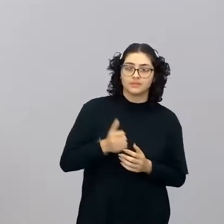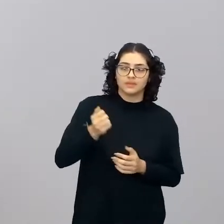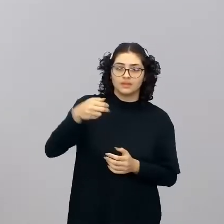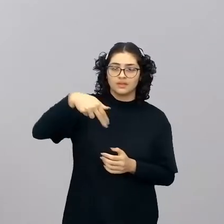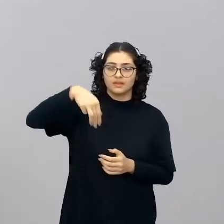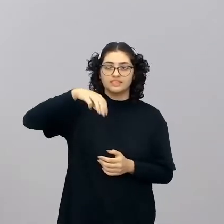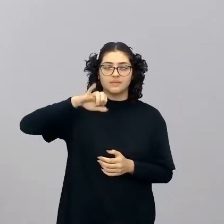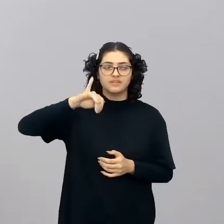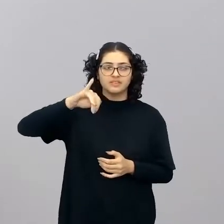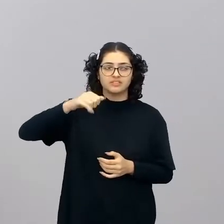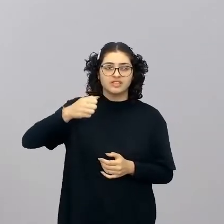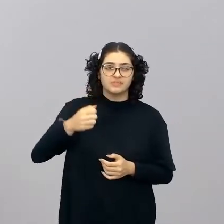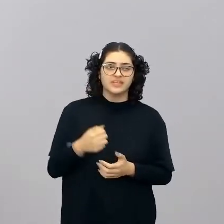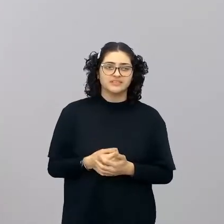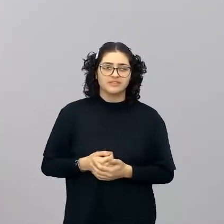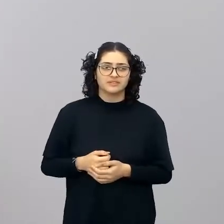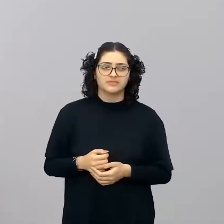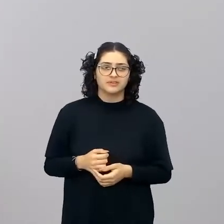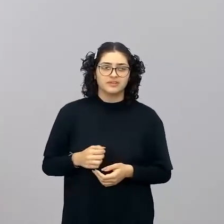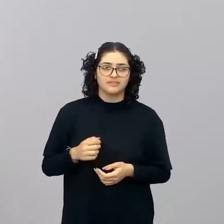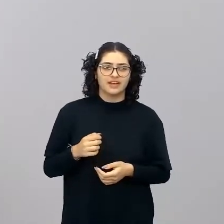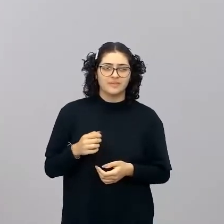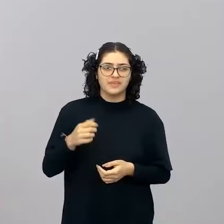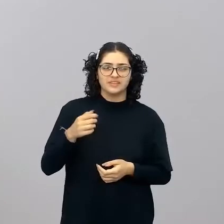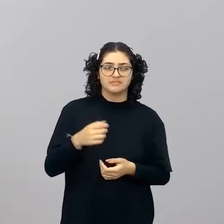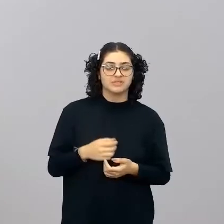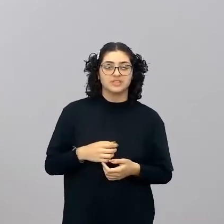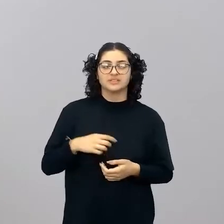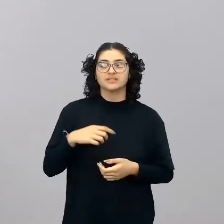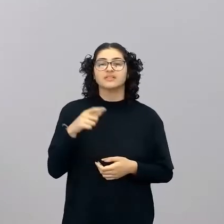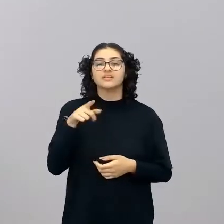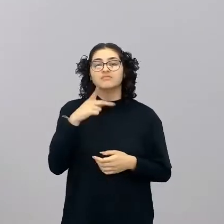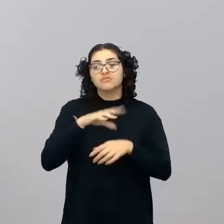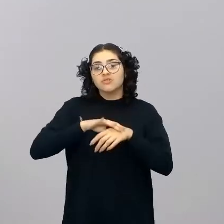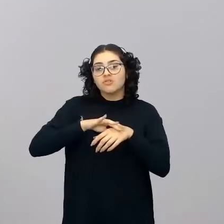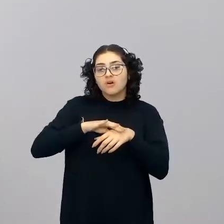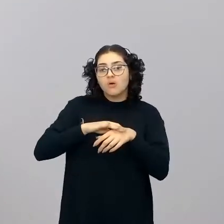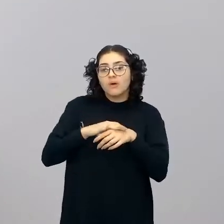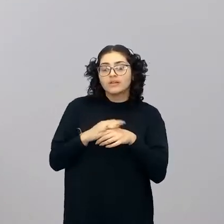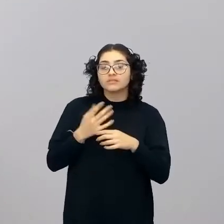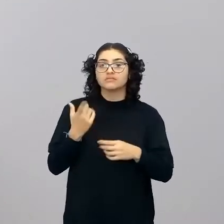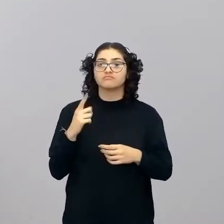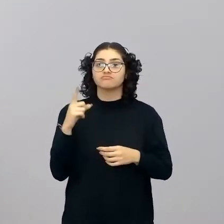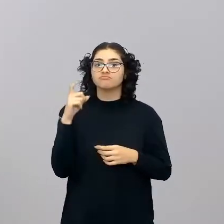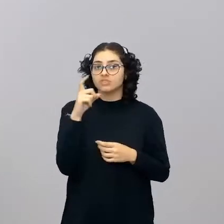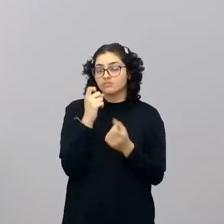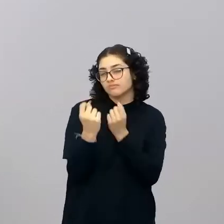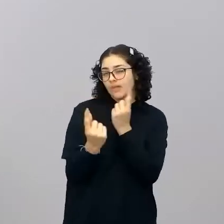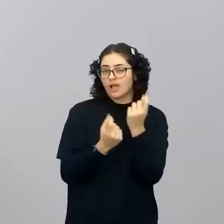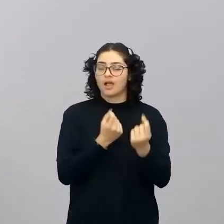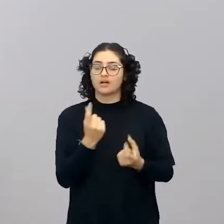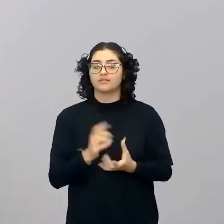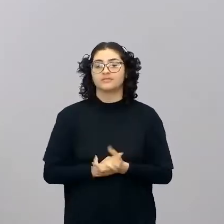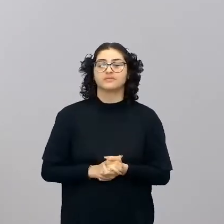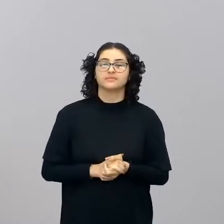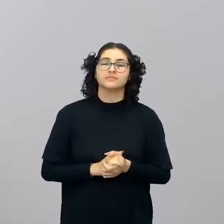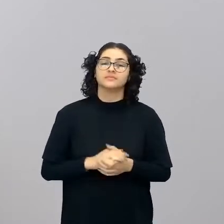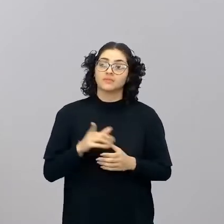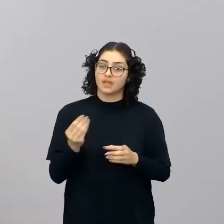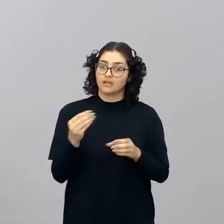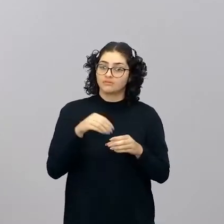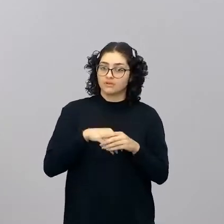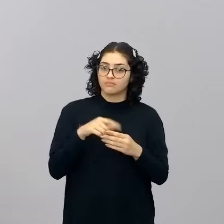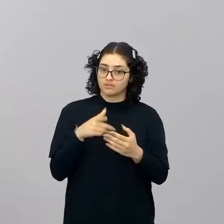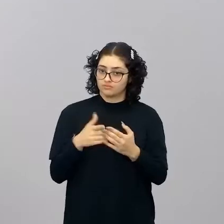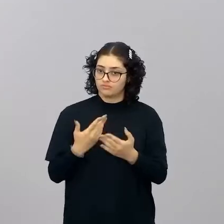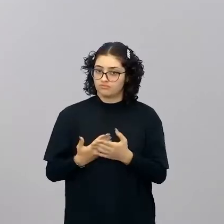anemia falciforme, né, que está dentro aí das doenças raras. Dentro do nosso componente, a gente